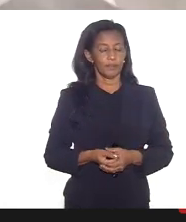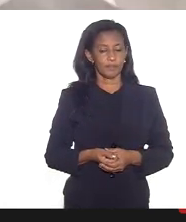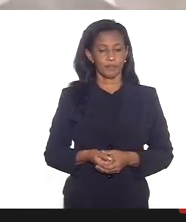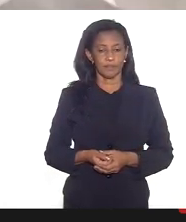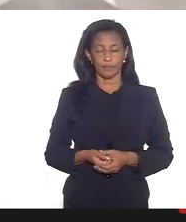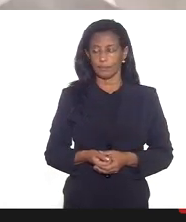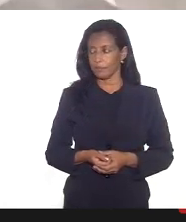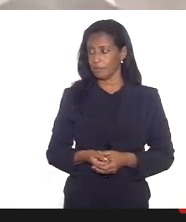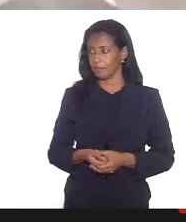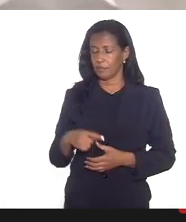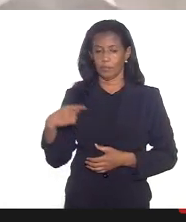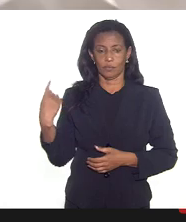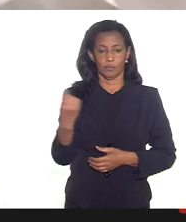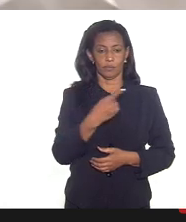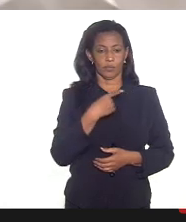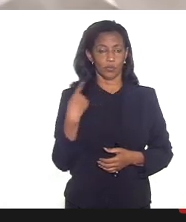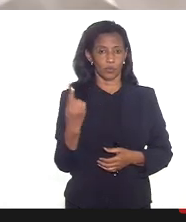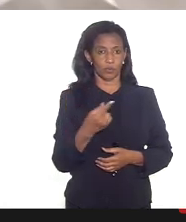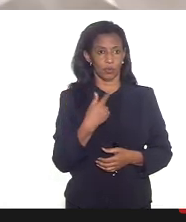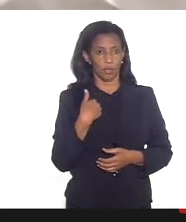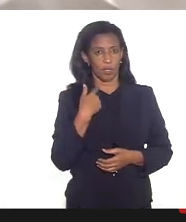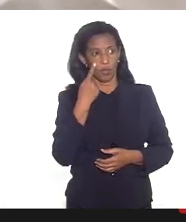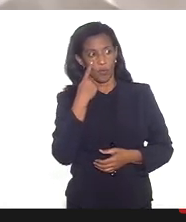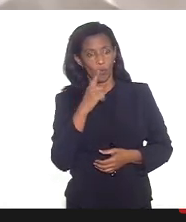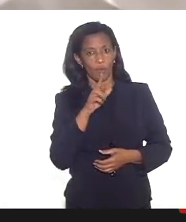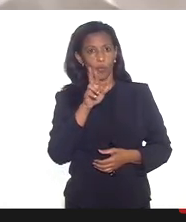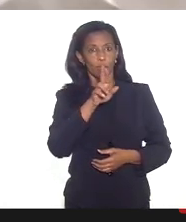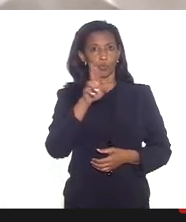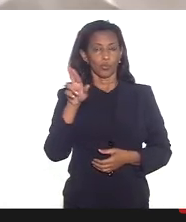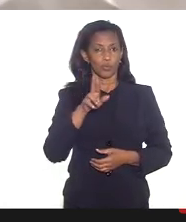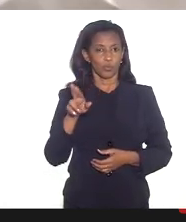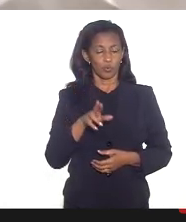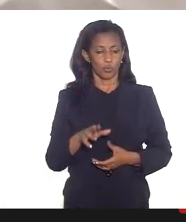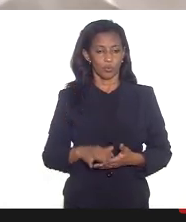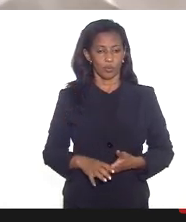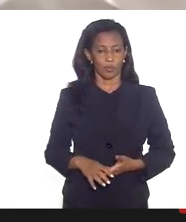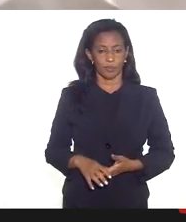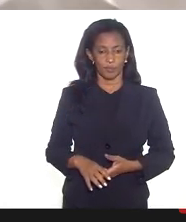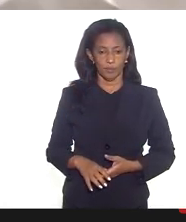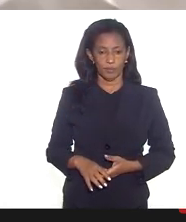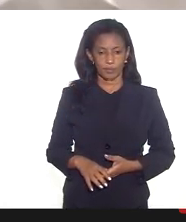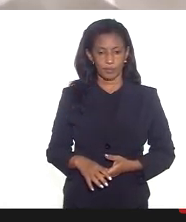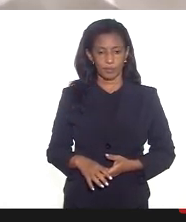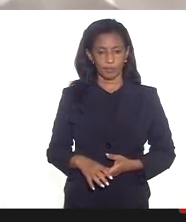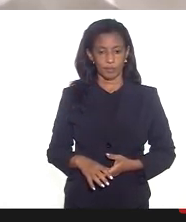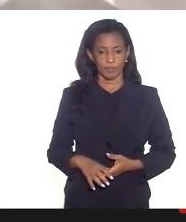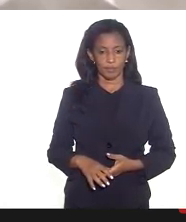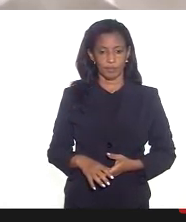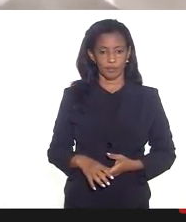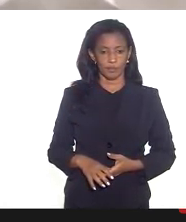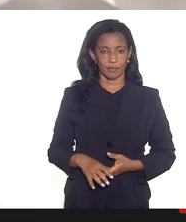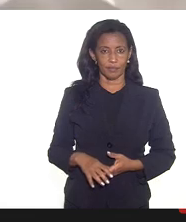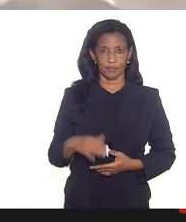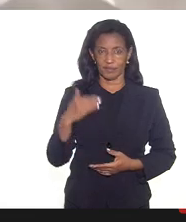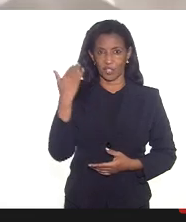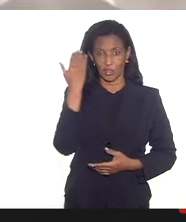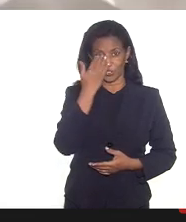para os nossos envolver a quem a sugestão feita pela deputada Mônica que eu não tinha